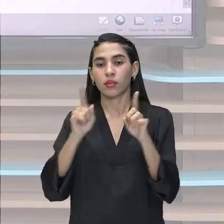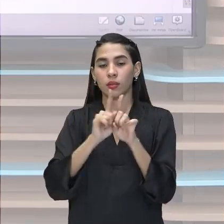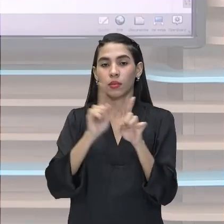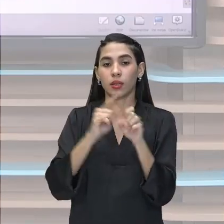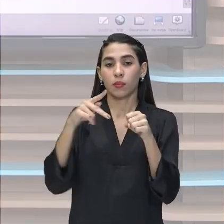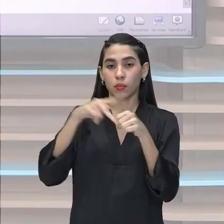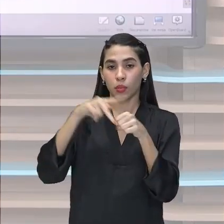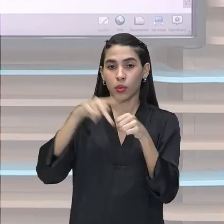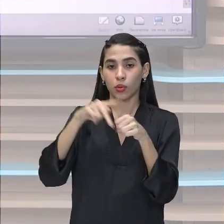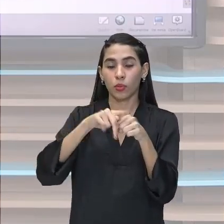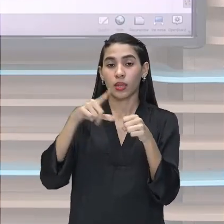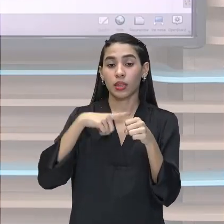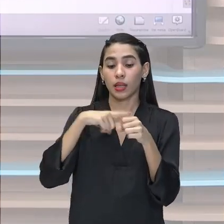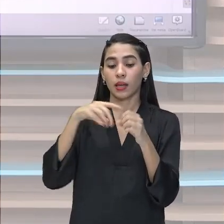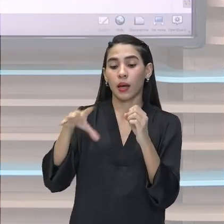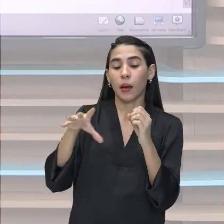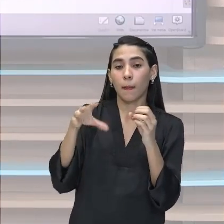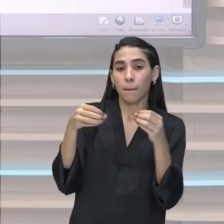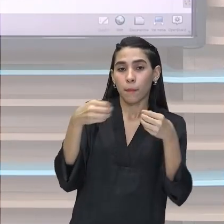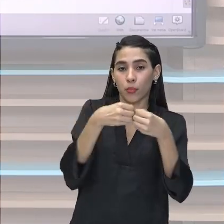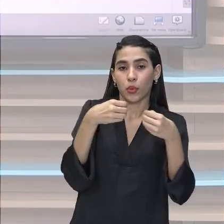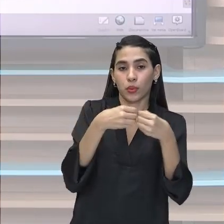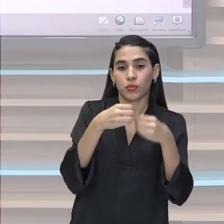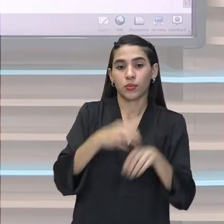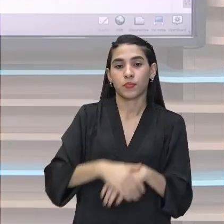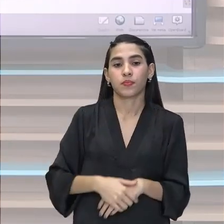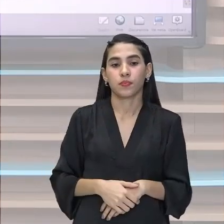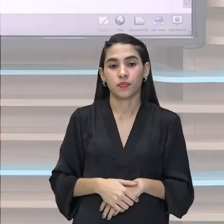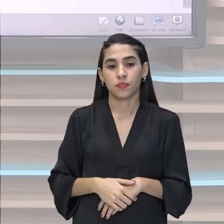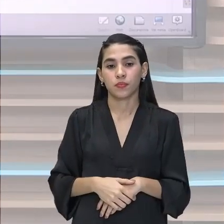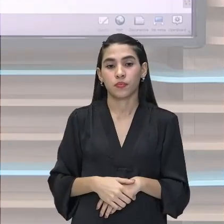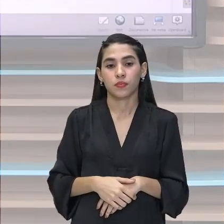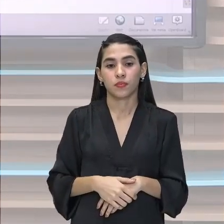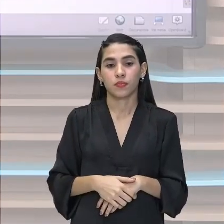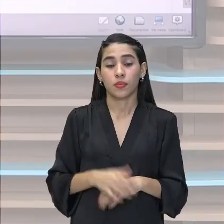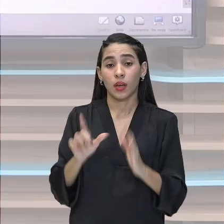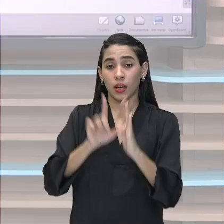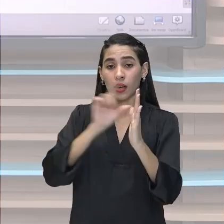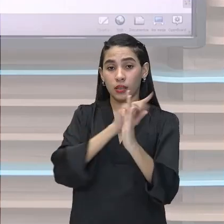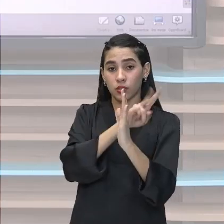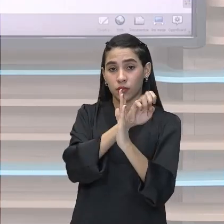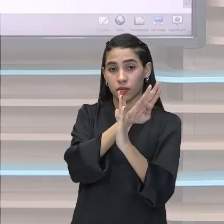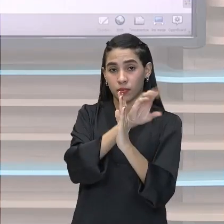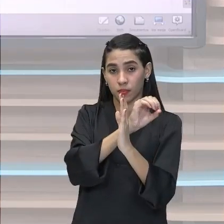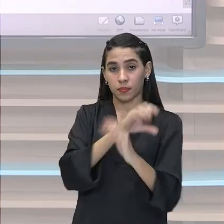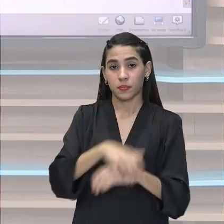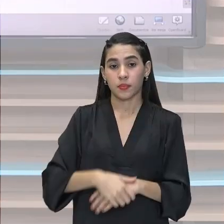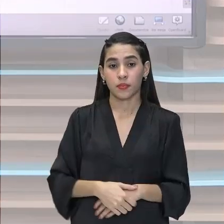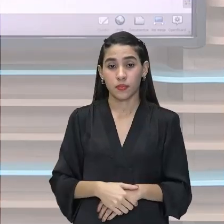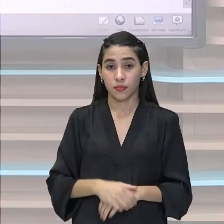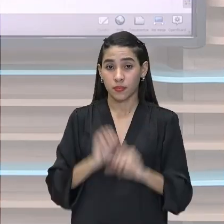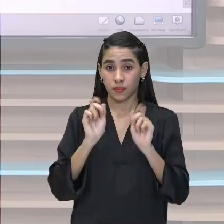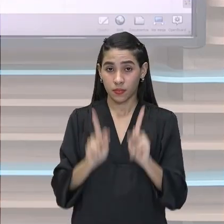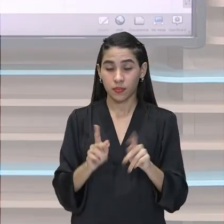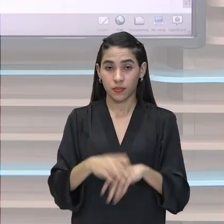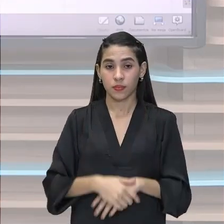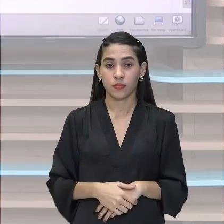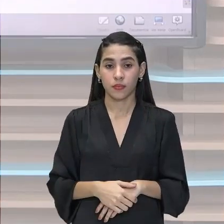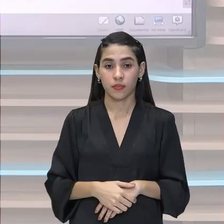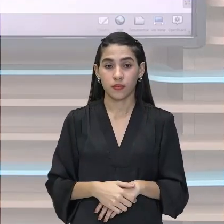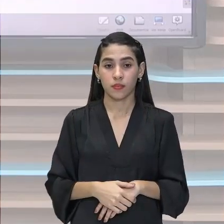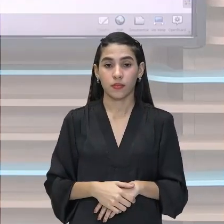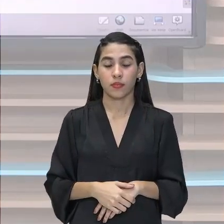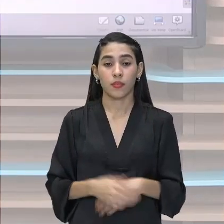seja atraído para próximo dele e vai aparecer aonde? Antes do nosso verbo, certo? Isso foi a